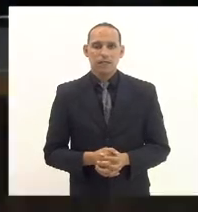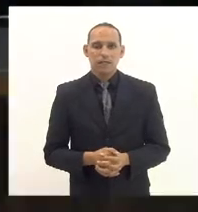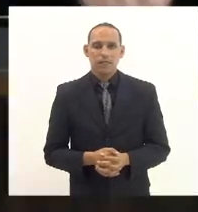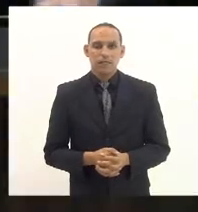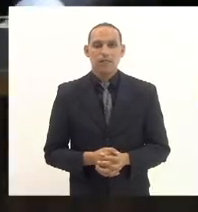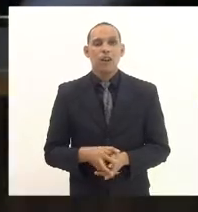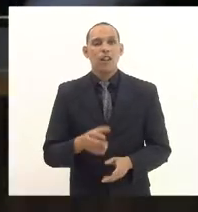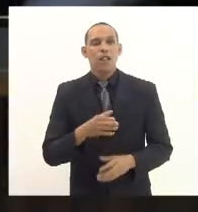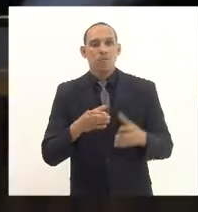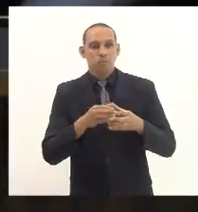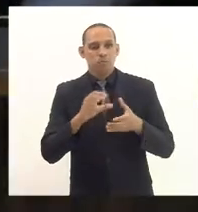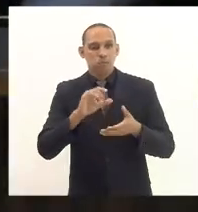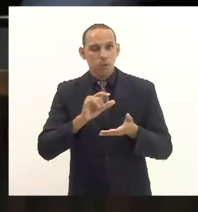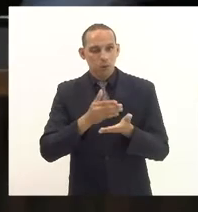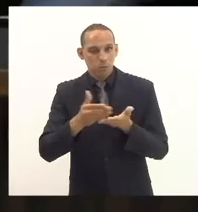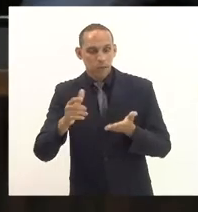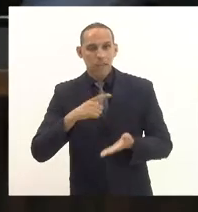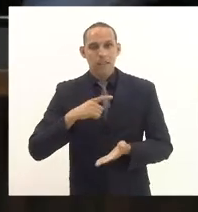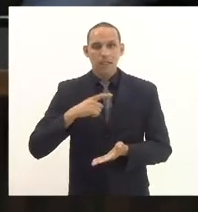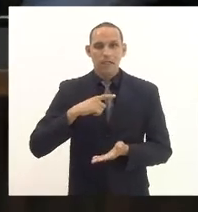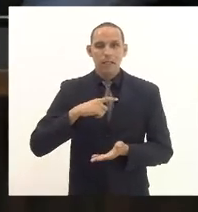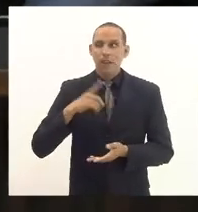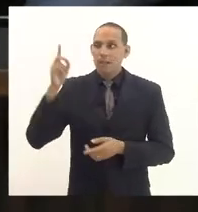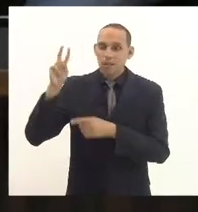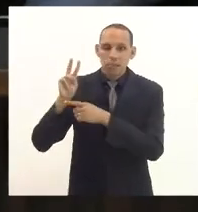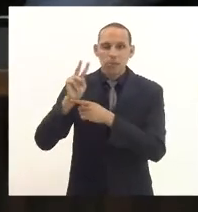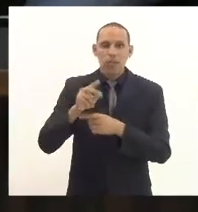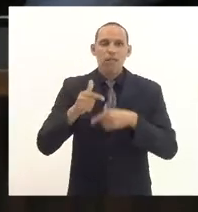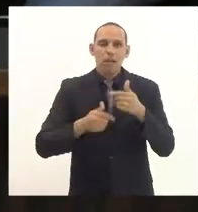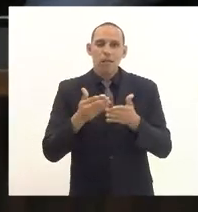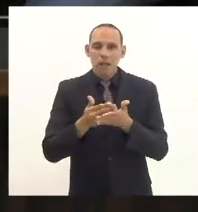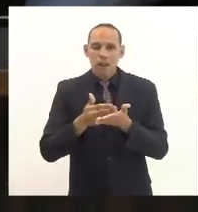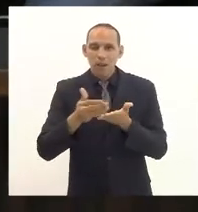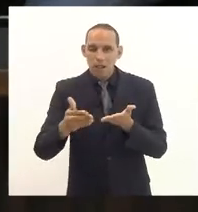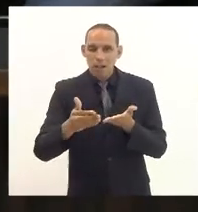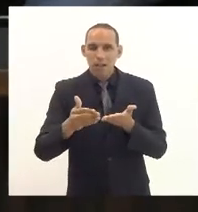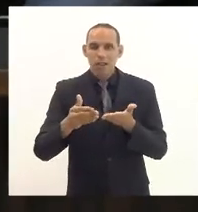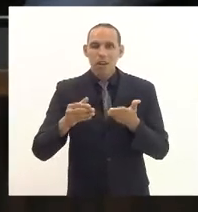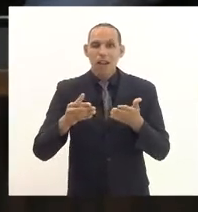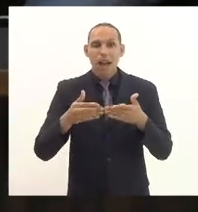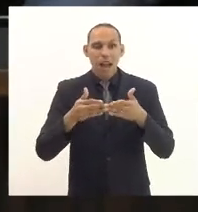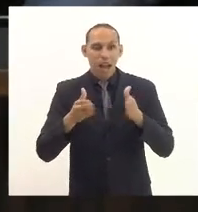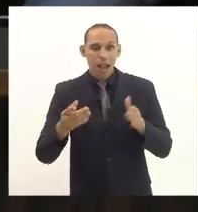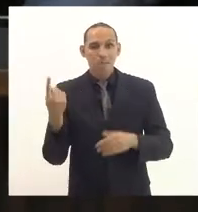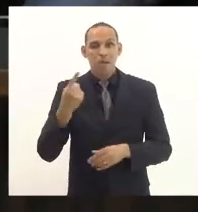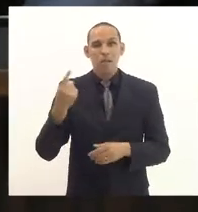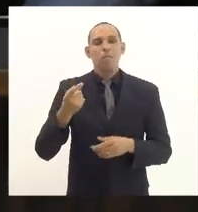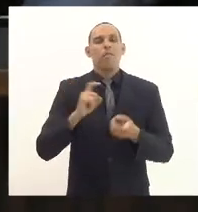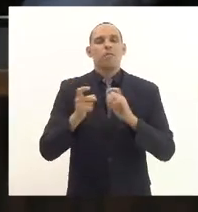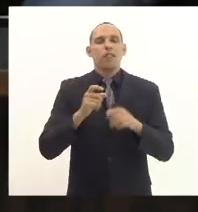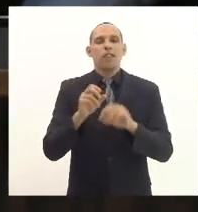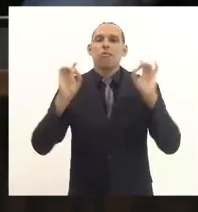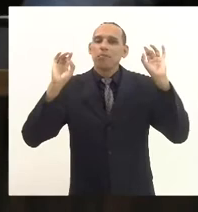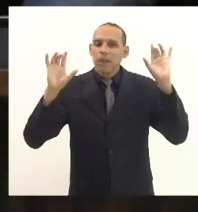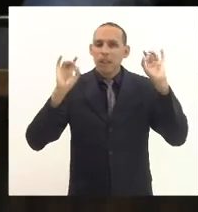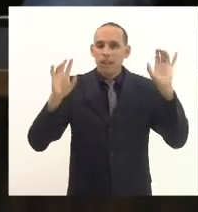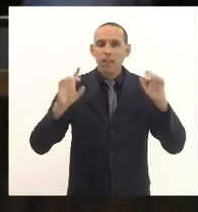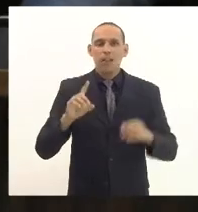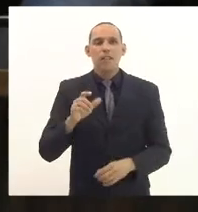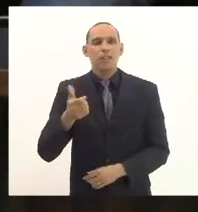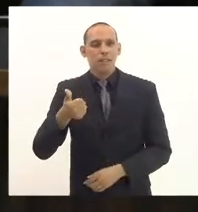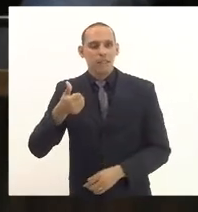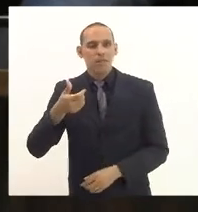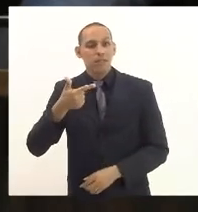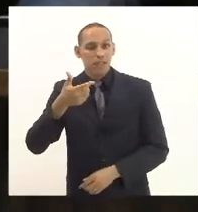Havendo número legal sobre a proteção de Deus, iniciamos os nossos trabalhos. Está aberto a primeira sessão extraordinária do dia 26 de maio de